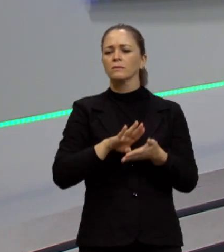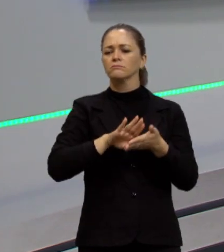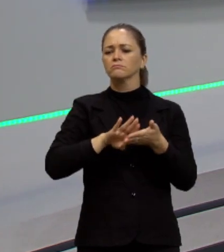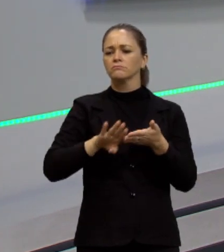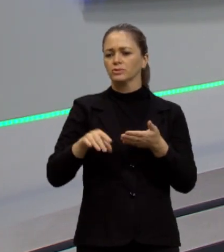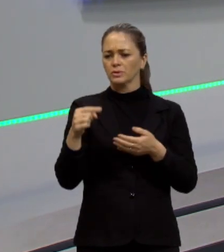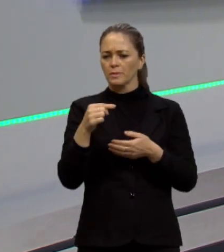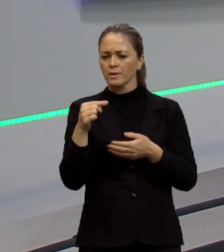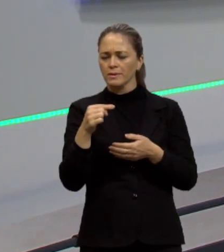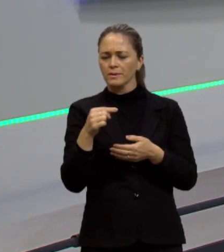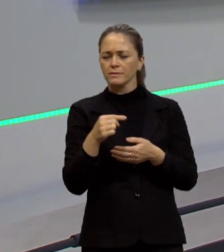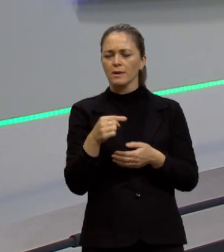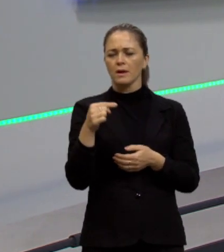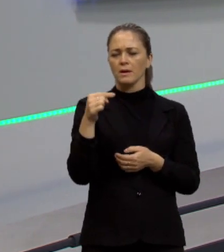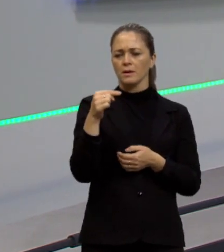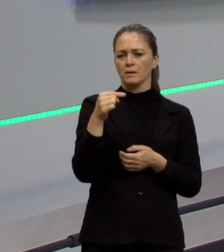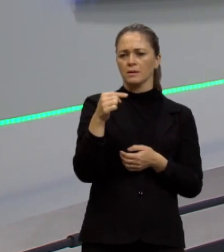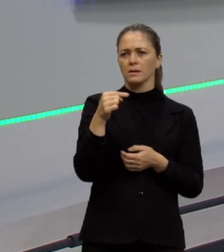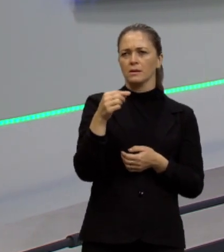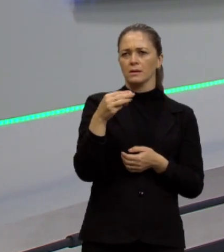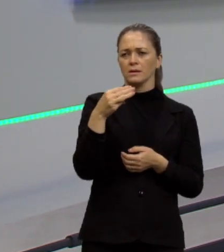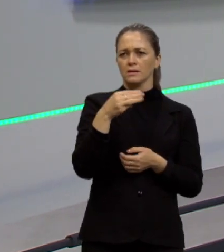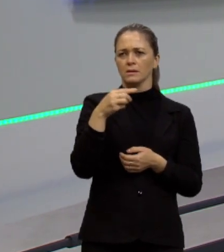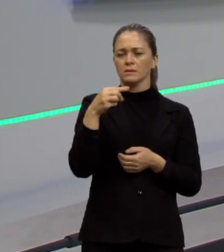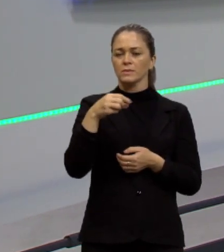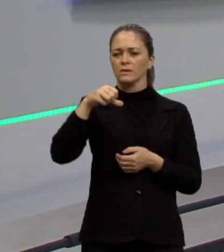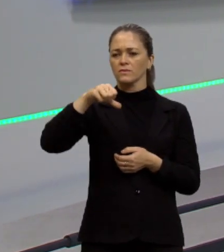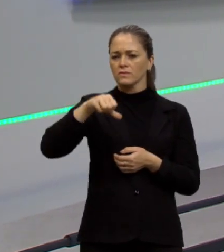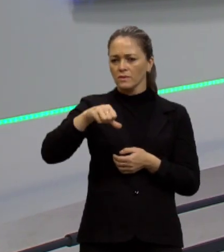quê? 3 menos 9,